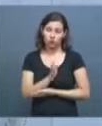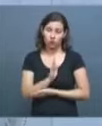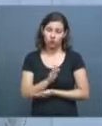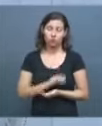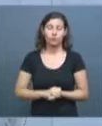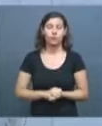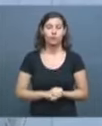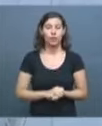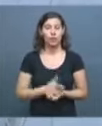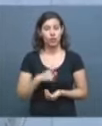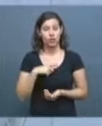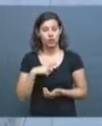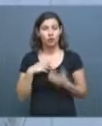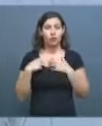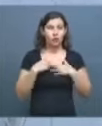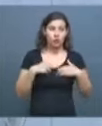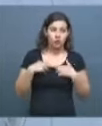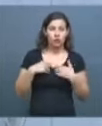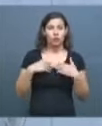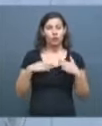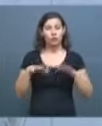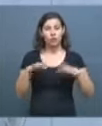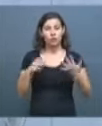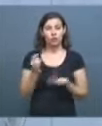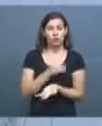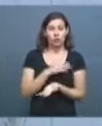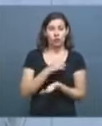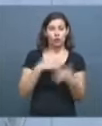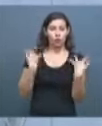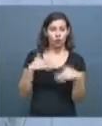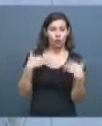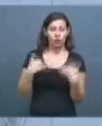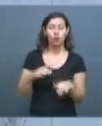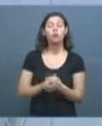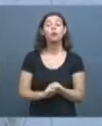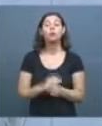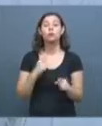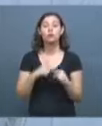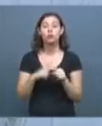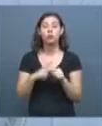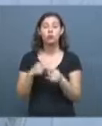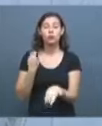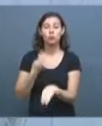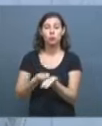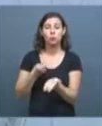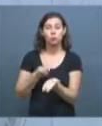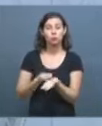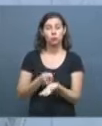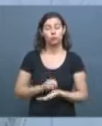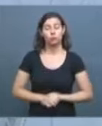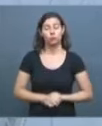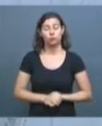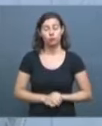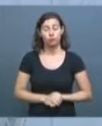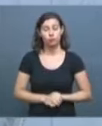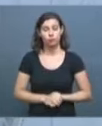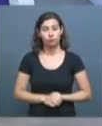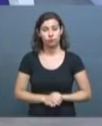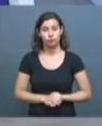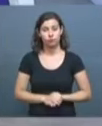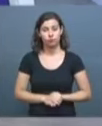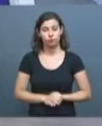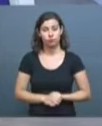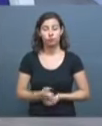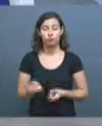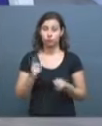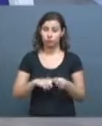crianças com crise de ansiedade, com crise de pânico, justamente por conta dessa cobrança exagerada em cima delas. Muito bom, a gente volta